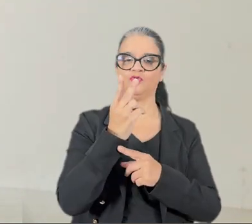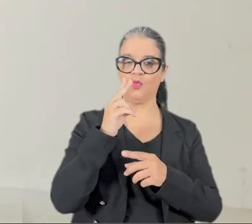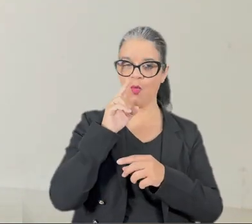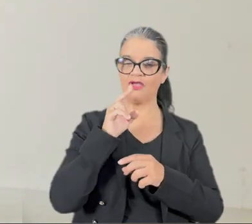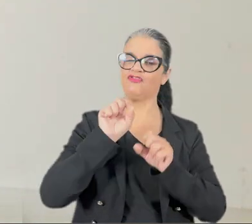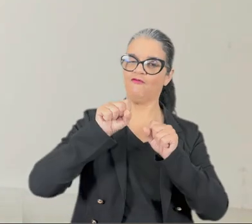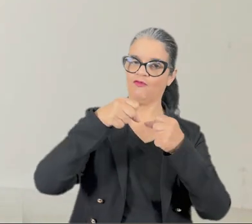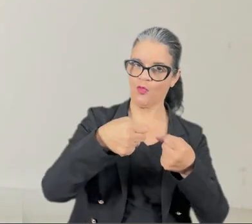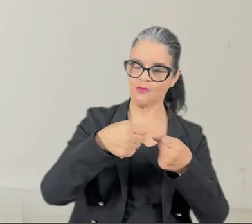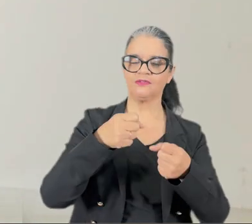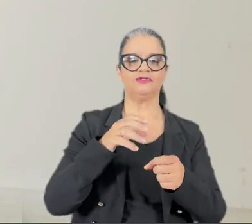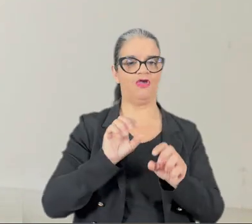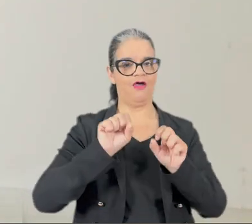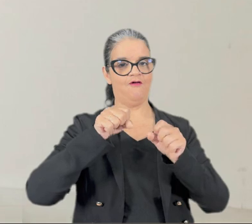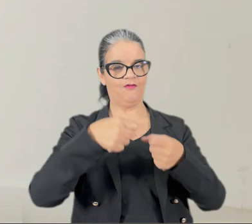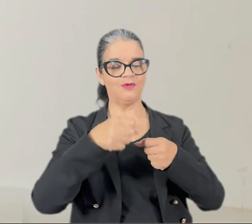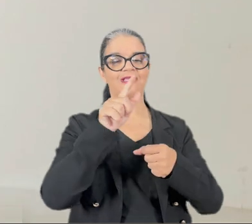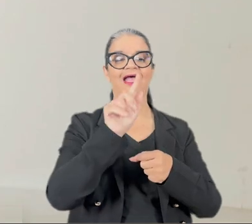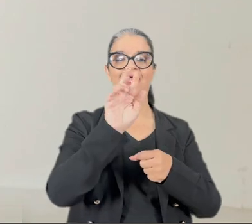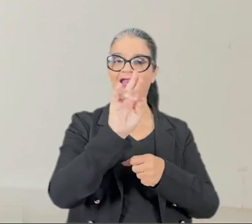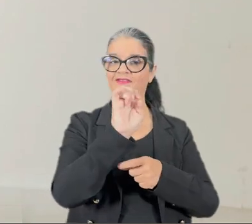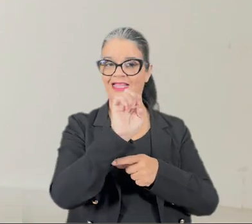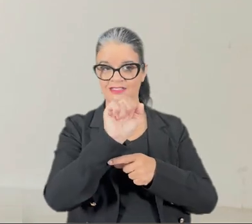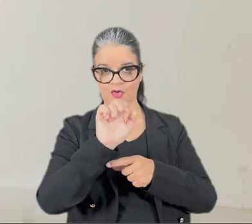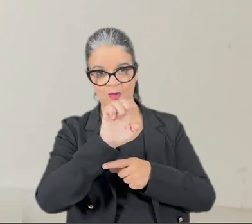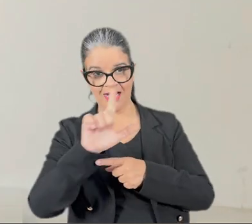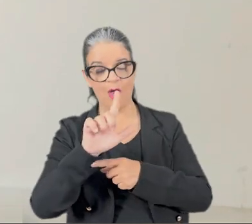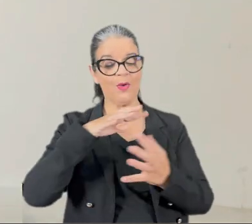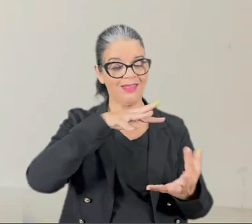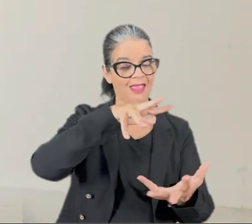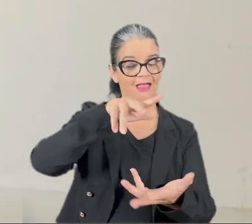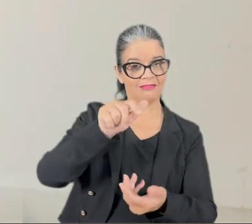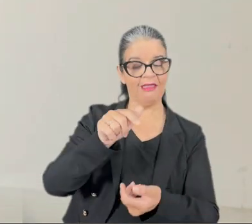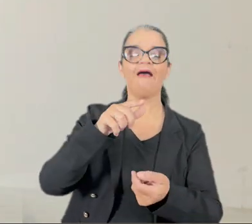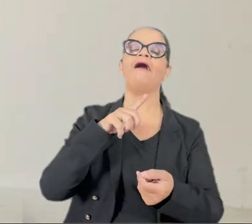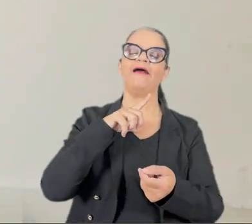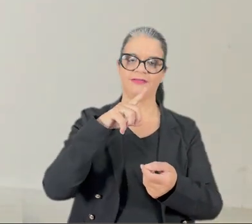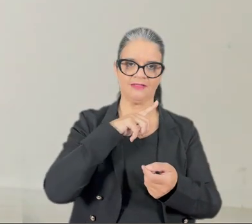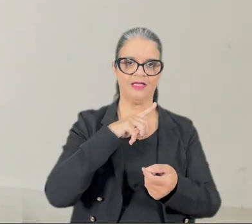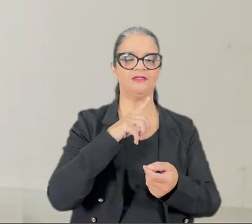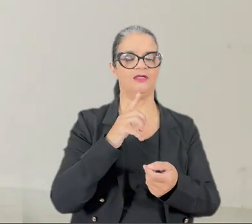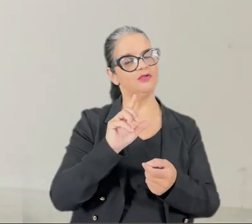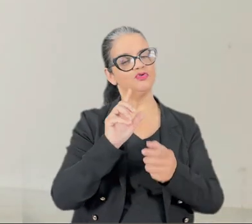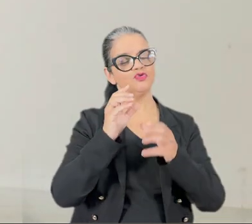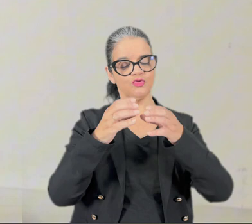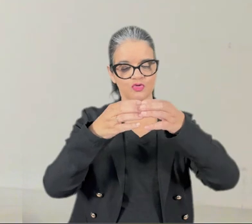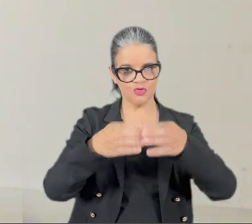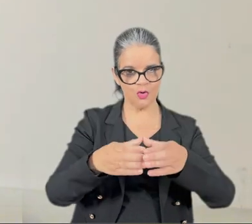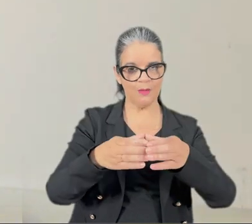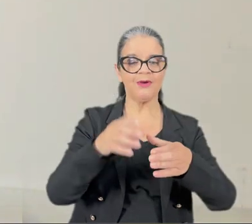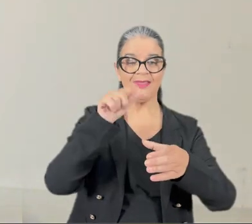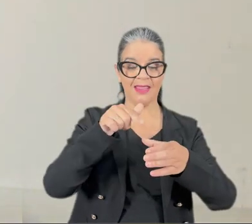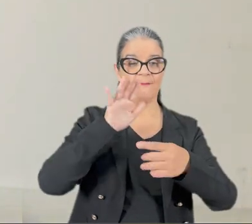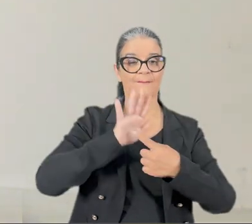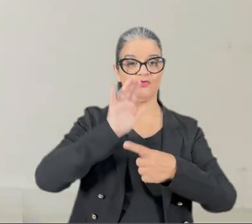forças: a força gravitacional, que a Terra exerce sobre o bloco e